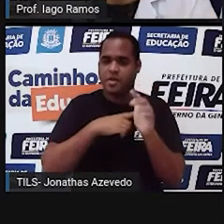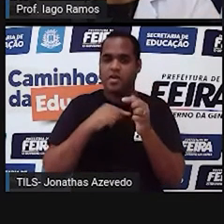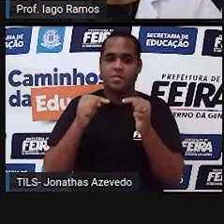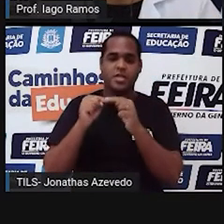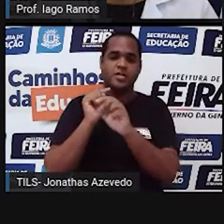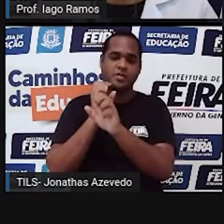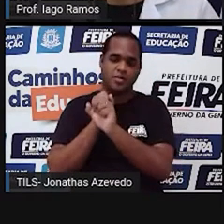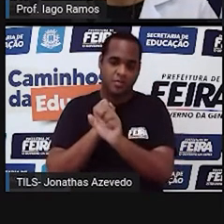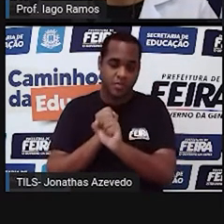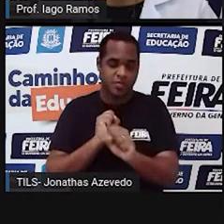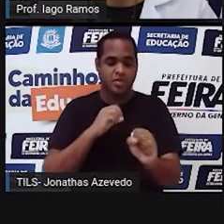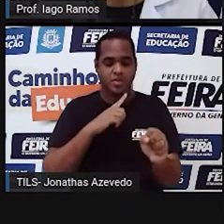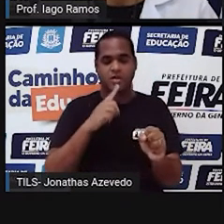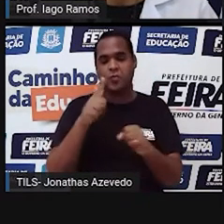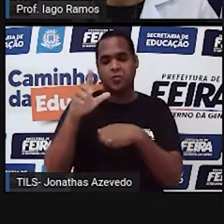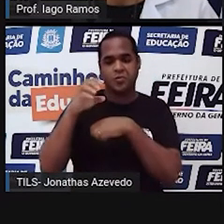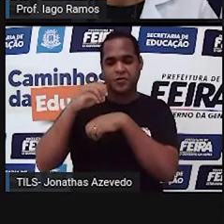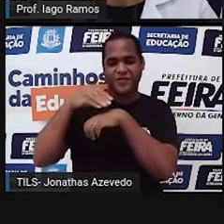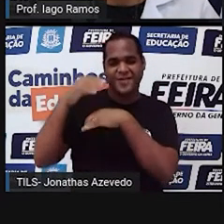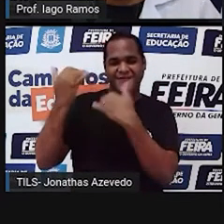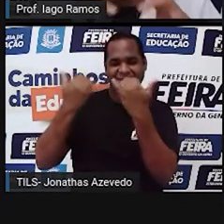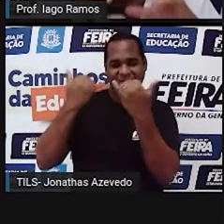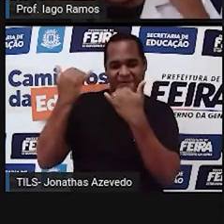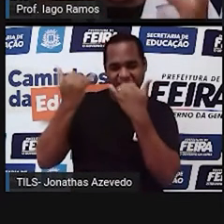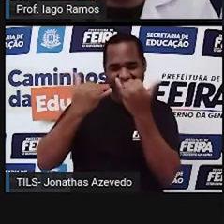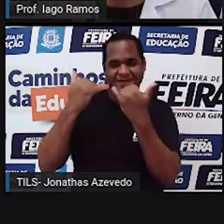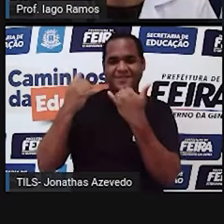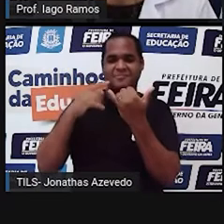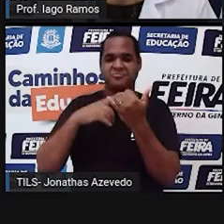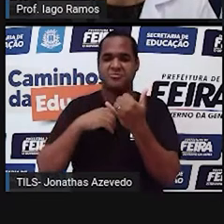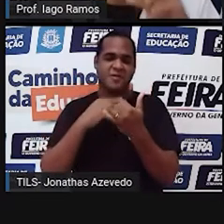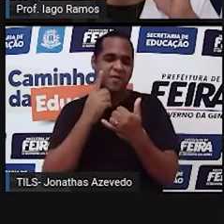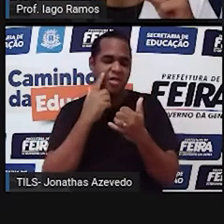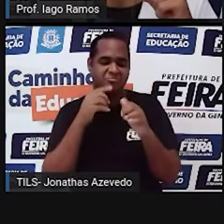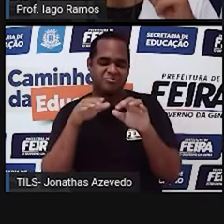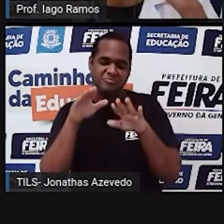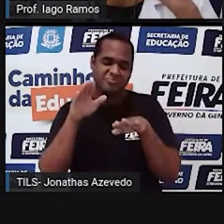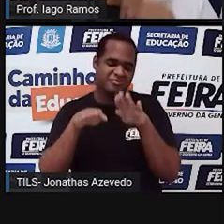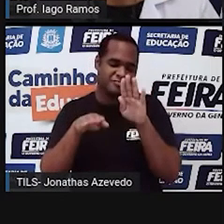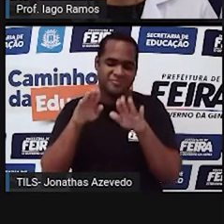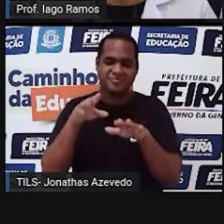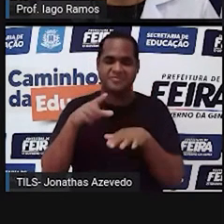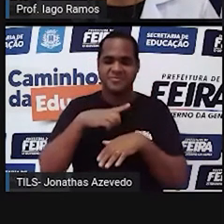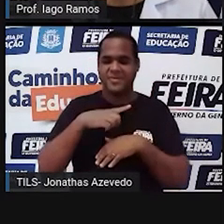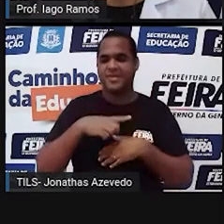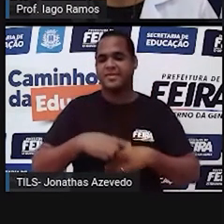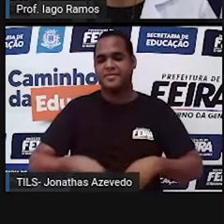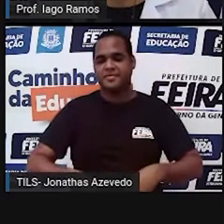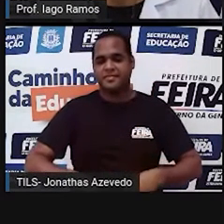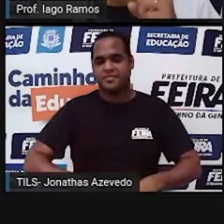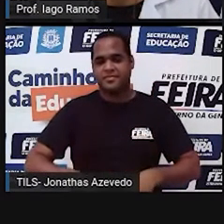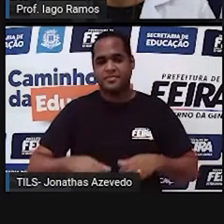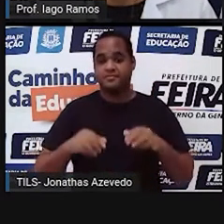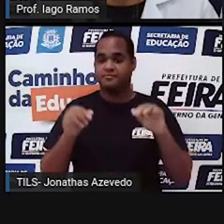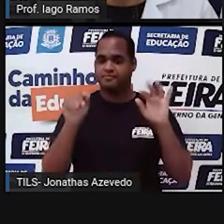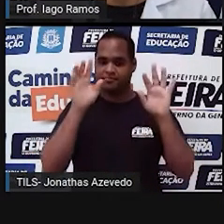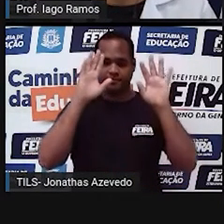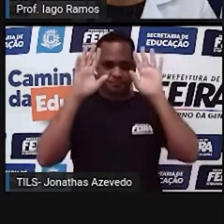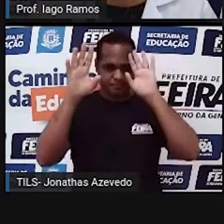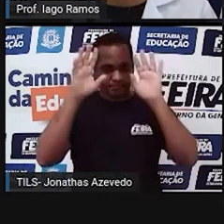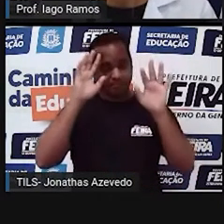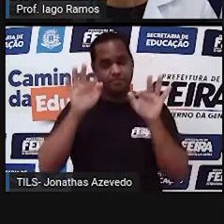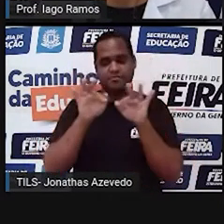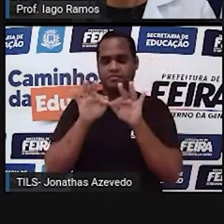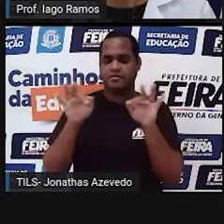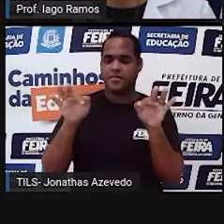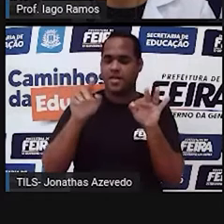desses dados, dessas informações, né, dessa estatística aí. Tá bom? Então reflete nessa frase, porque é uma